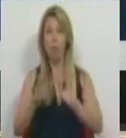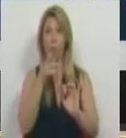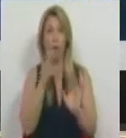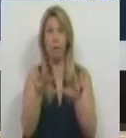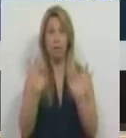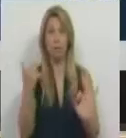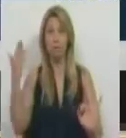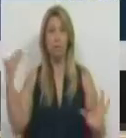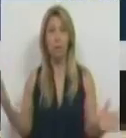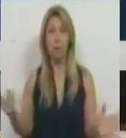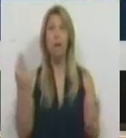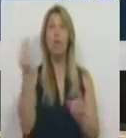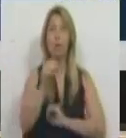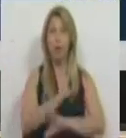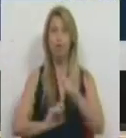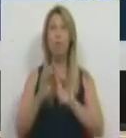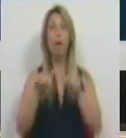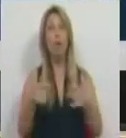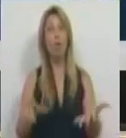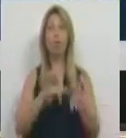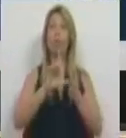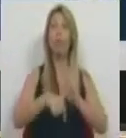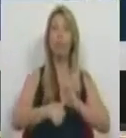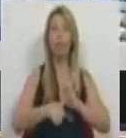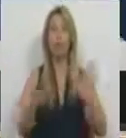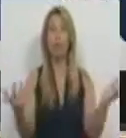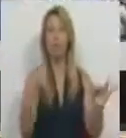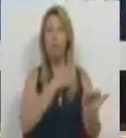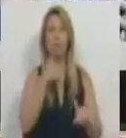A União Europeia é hoje um projeto em agonia.